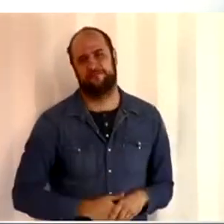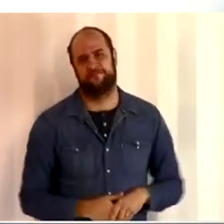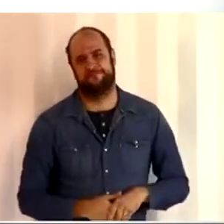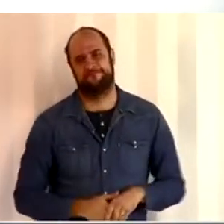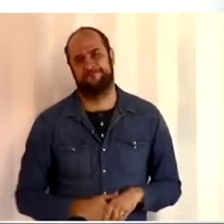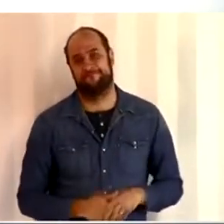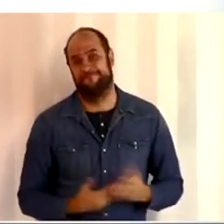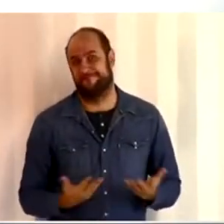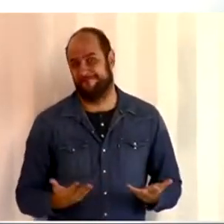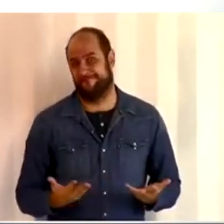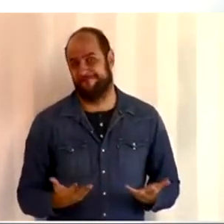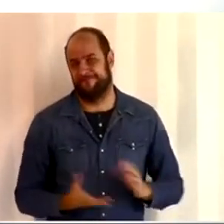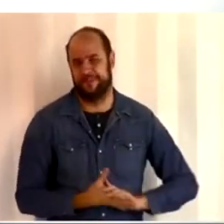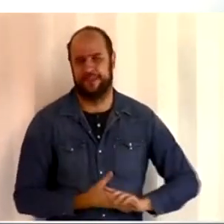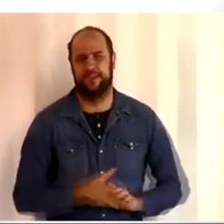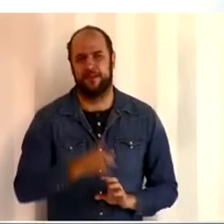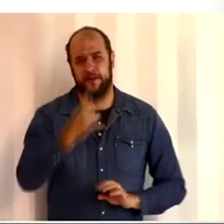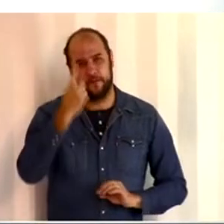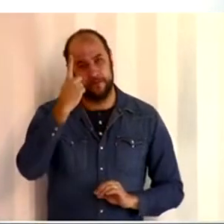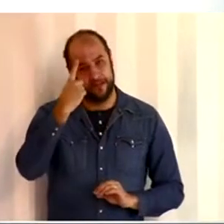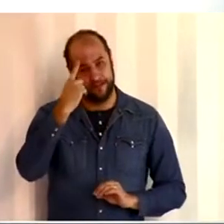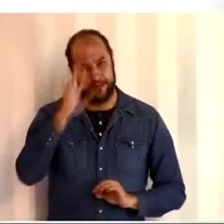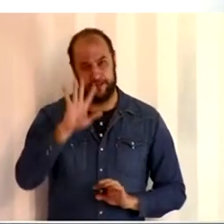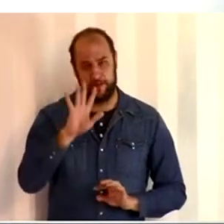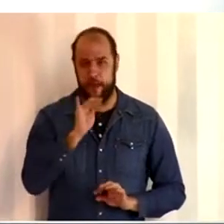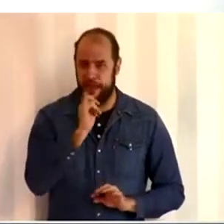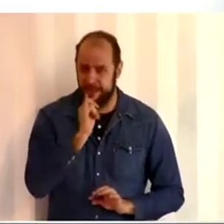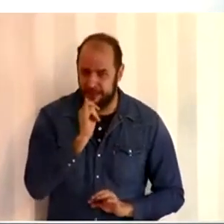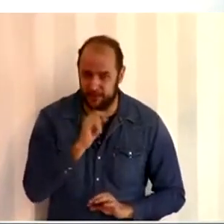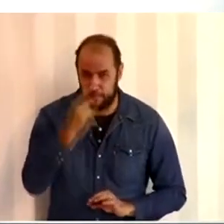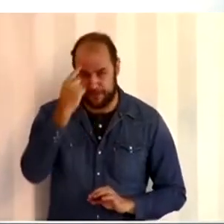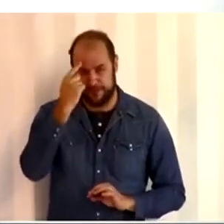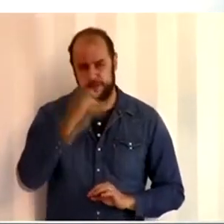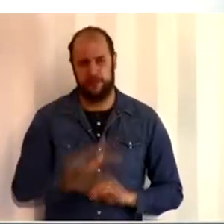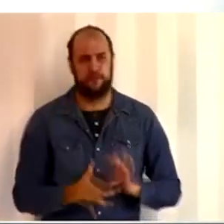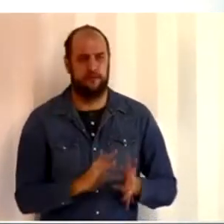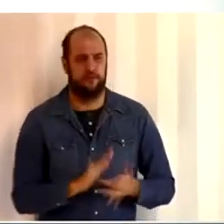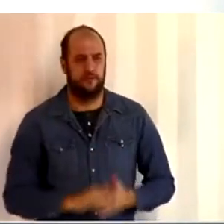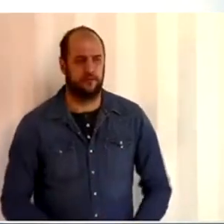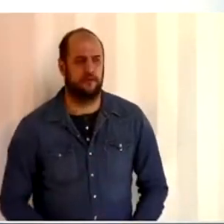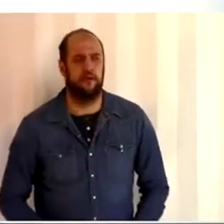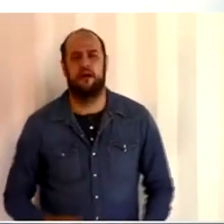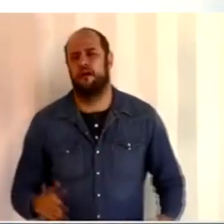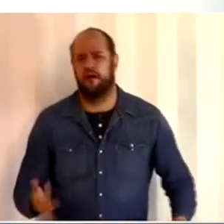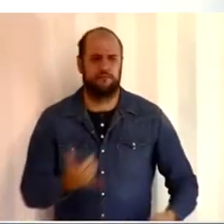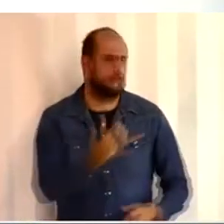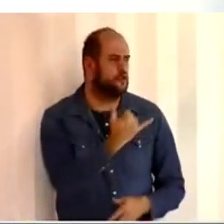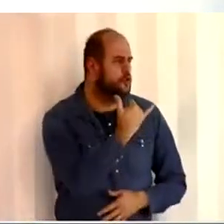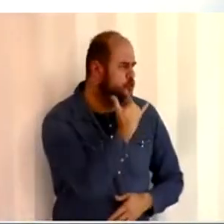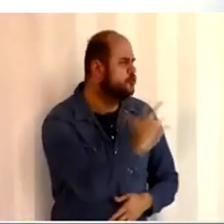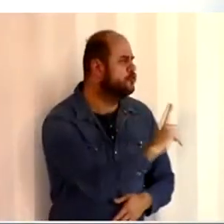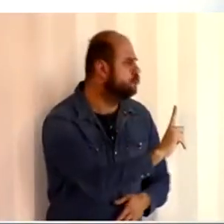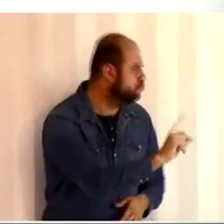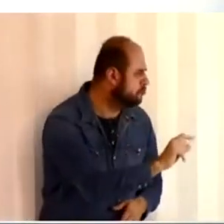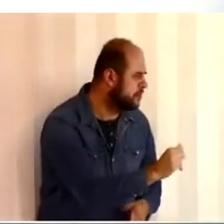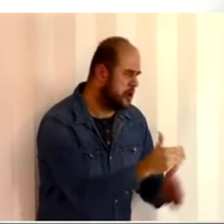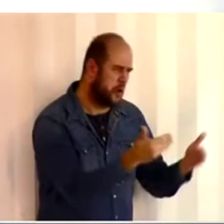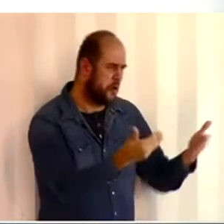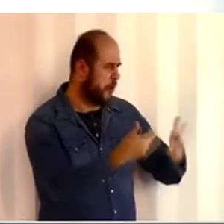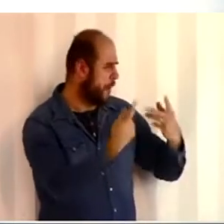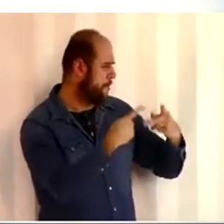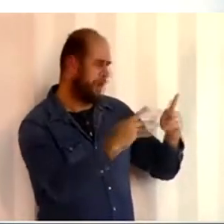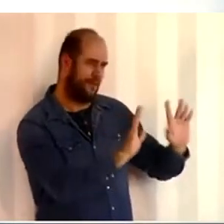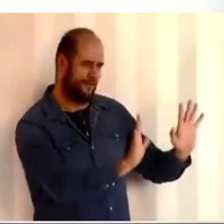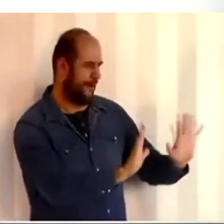Jesus não fez isso que eu vou falar agora, Jesus fez o contrário. Mas você imaginou Jesus falando assim: olha, vocês me desculpem, hoje eu não vou poder